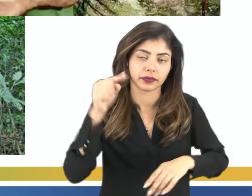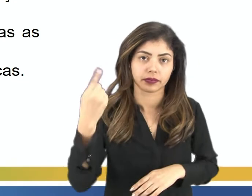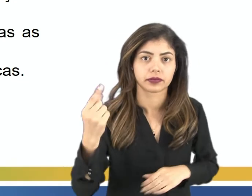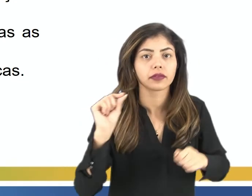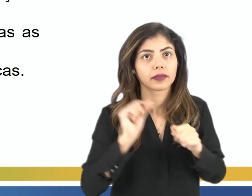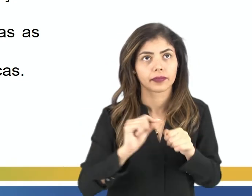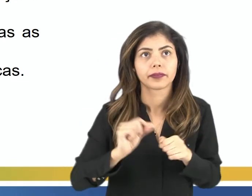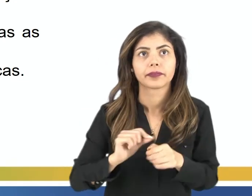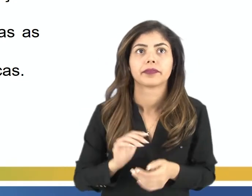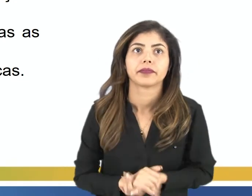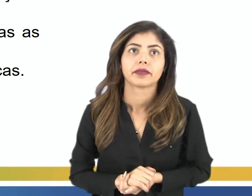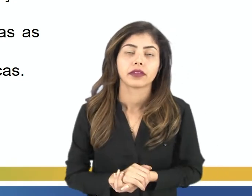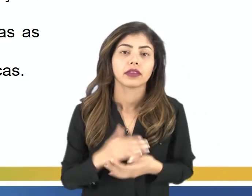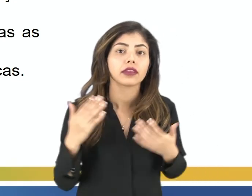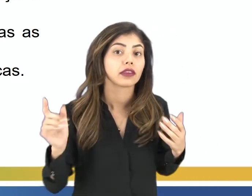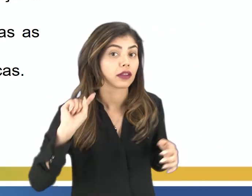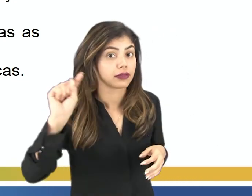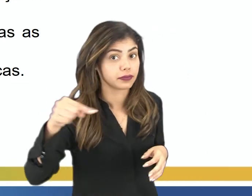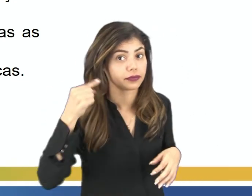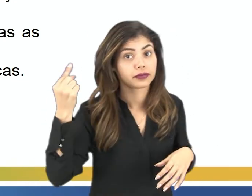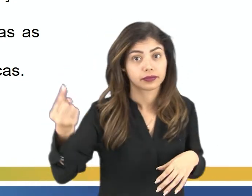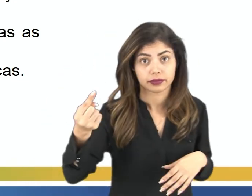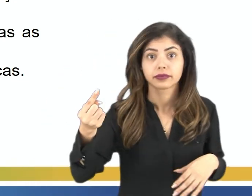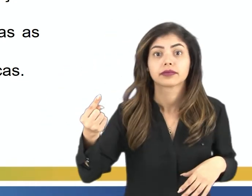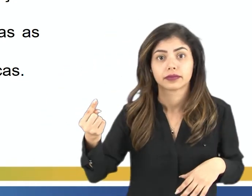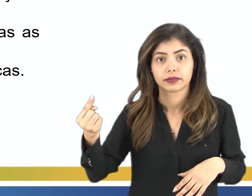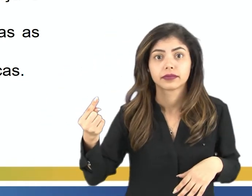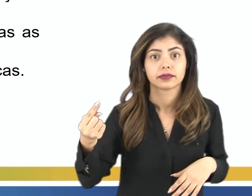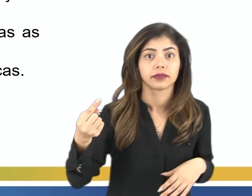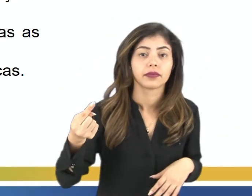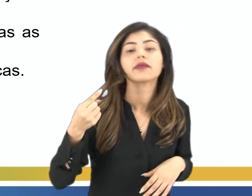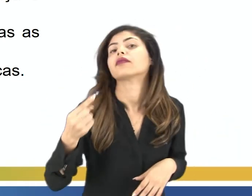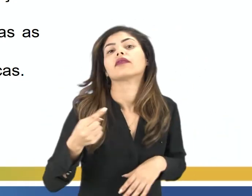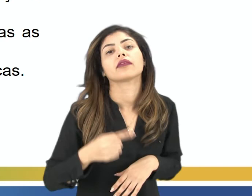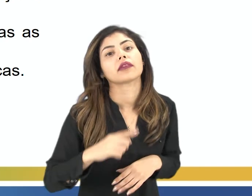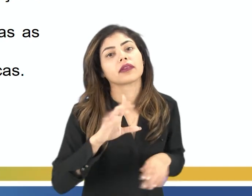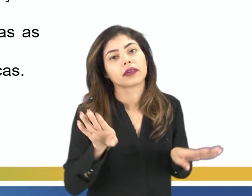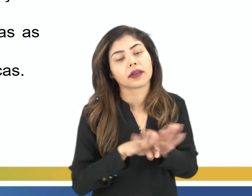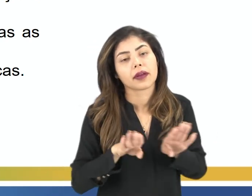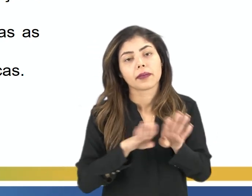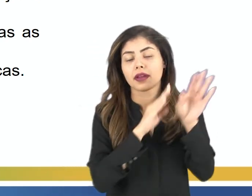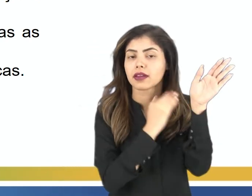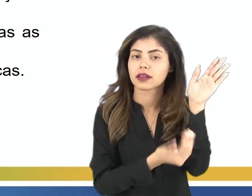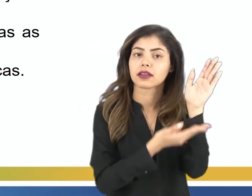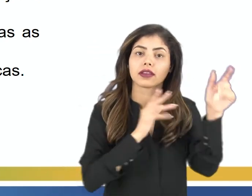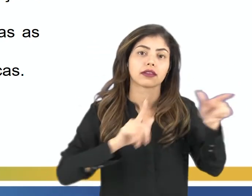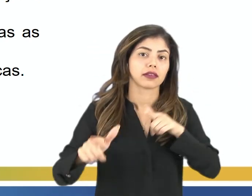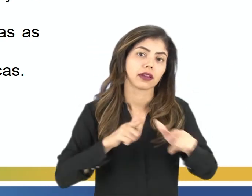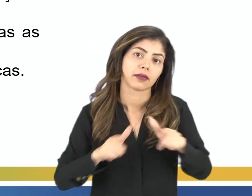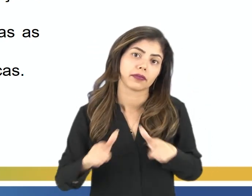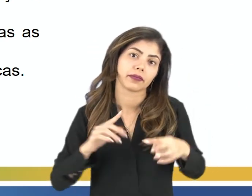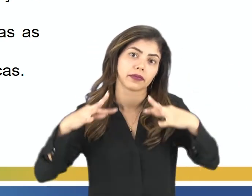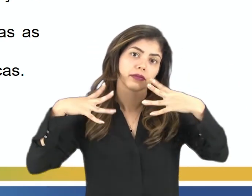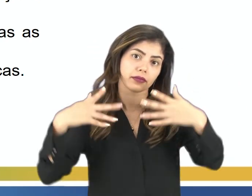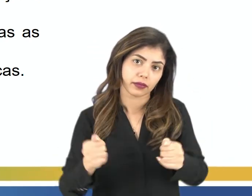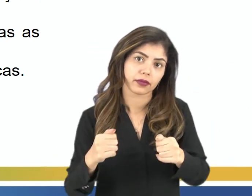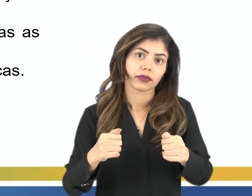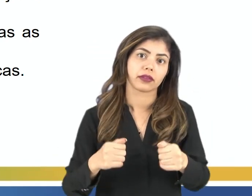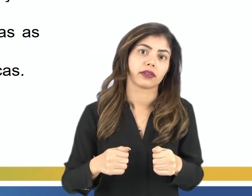defumador e defumar. Então, além disso, né, os seringueiros eles têm todo um trabalho, tem toda